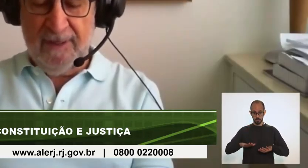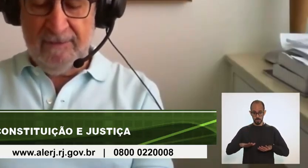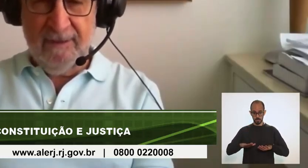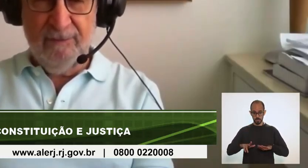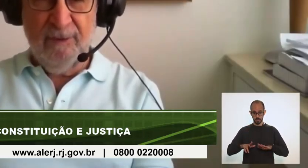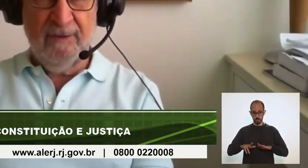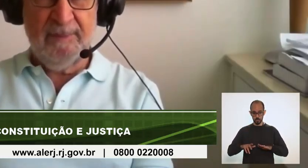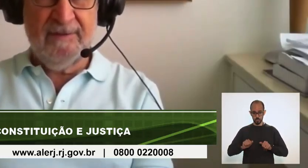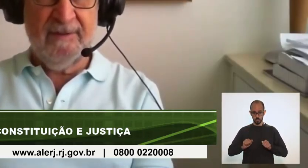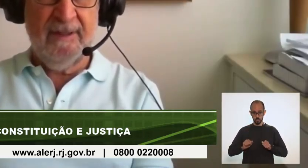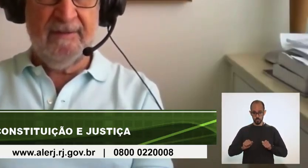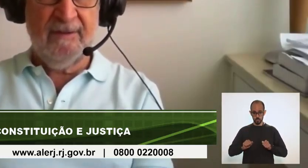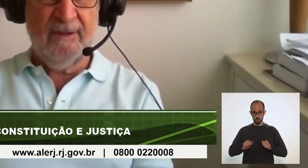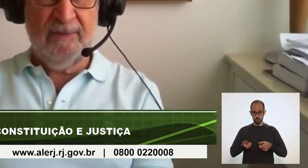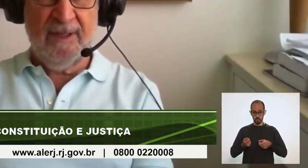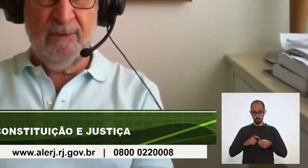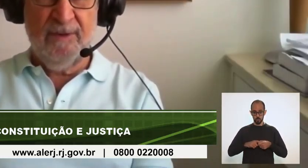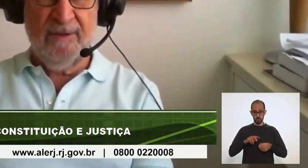14.